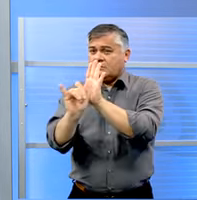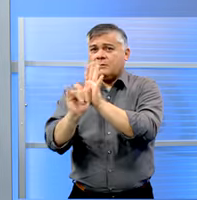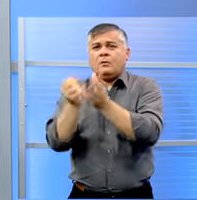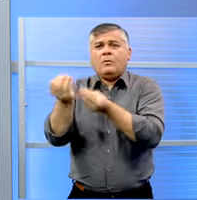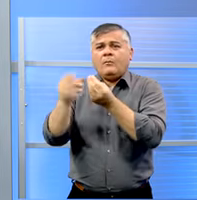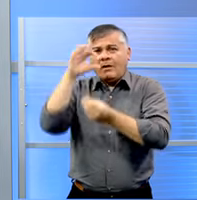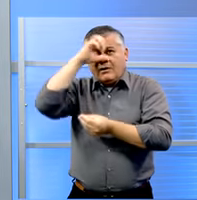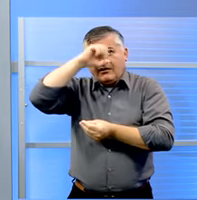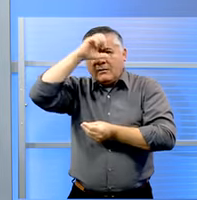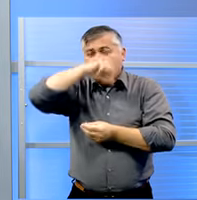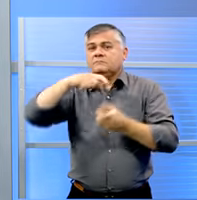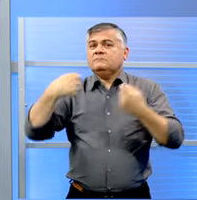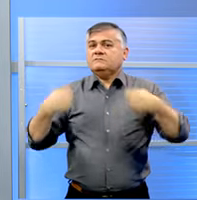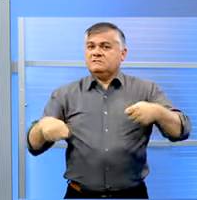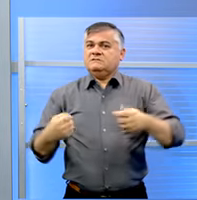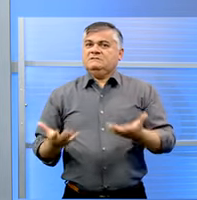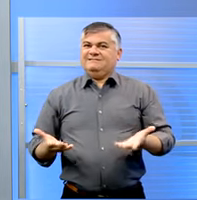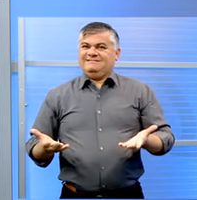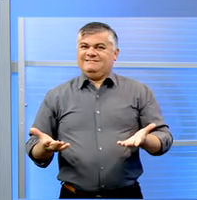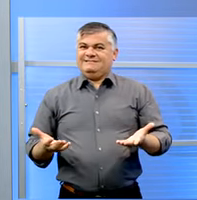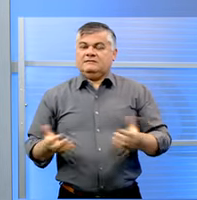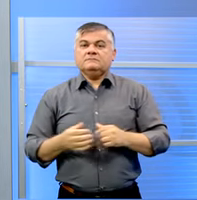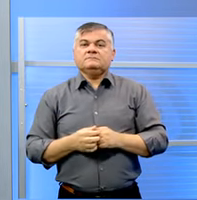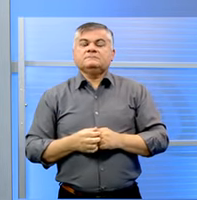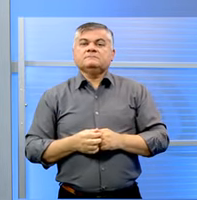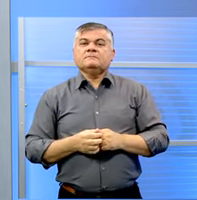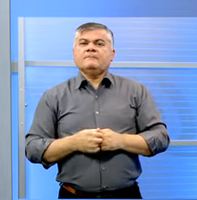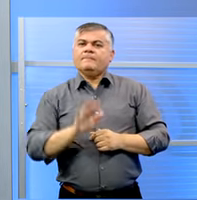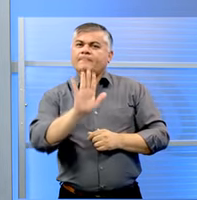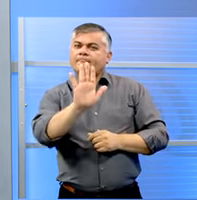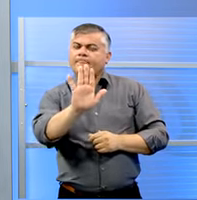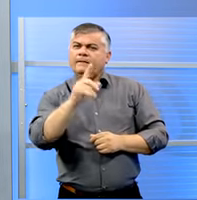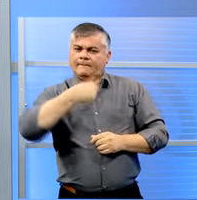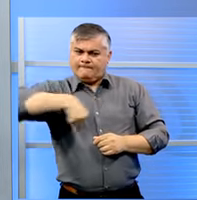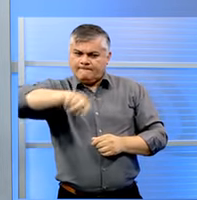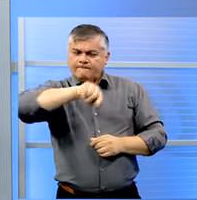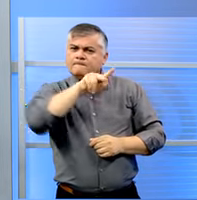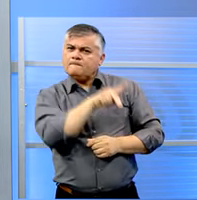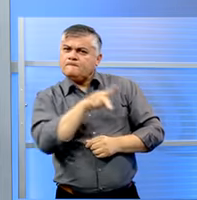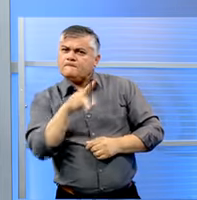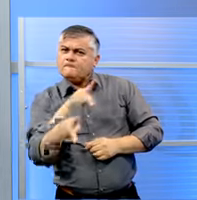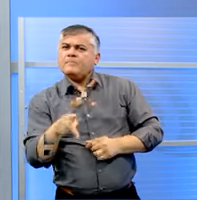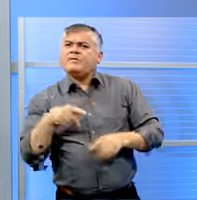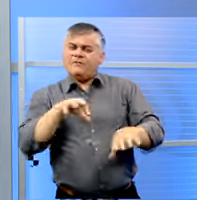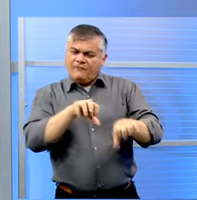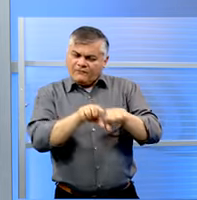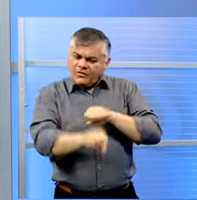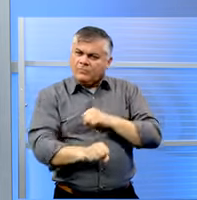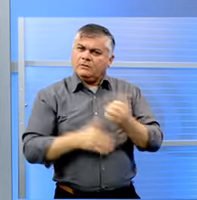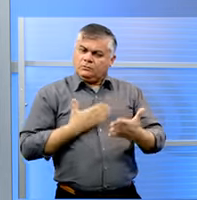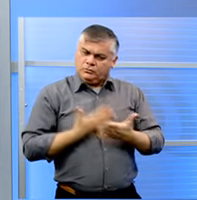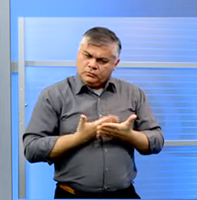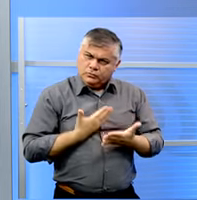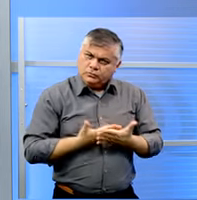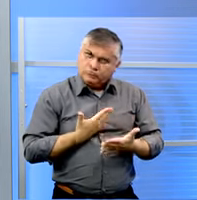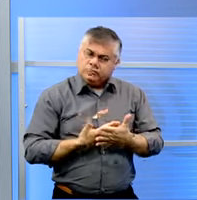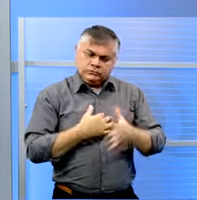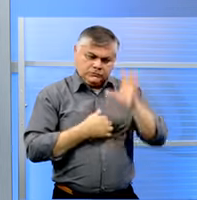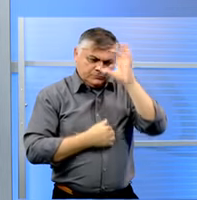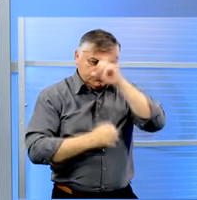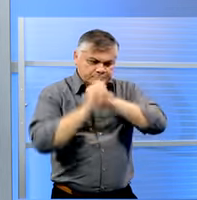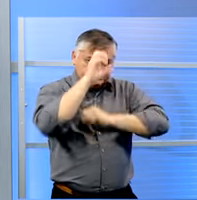de aprendizagem, que é diferente disso que nós, da educação, fomos formados para trabalhar com